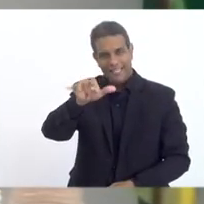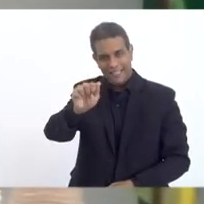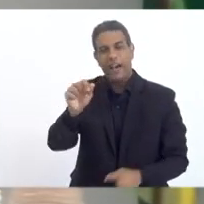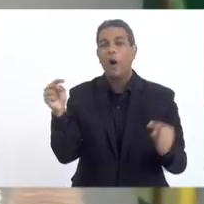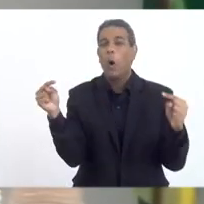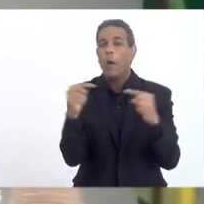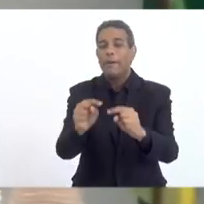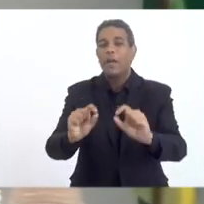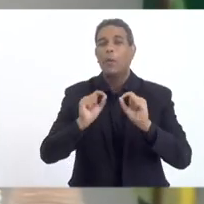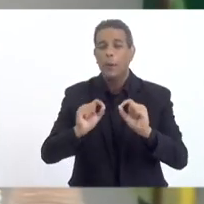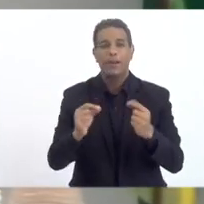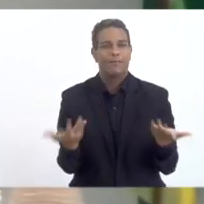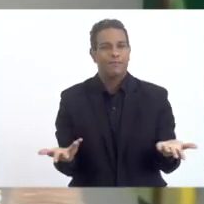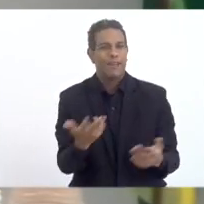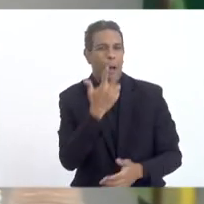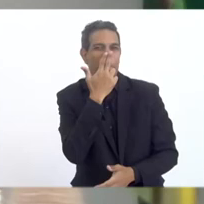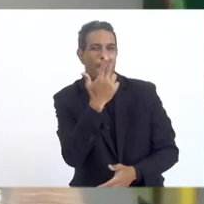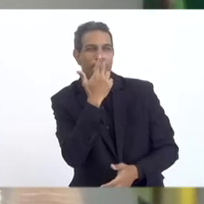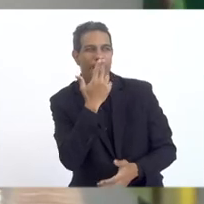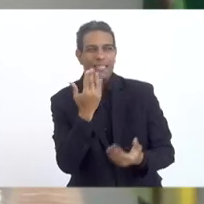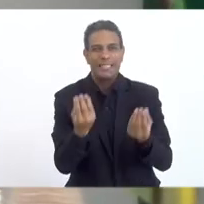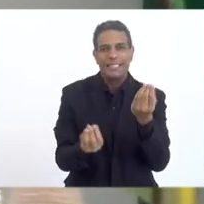que está